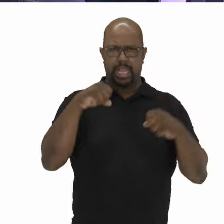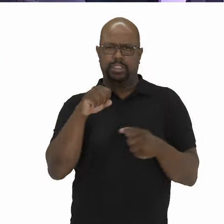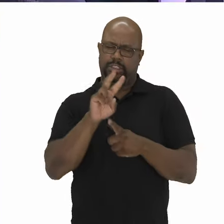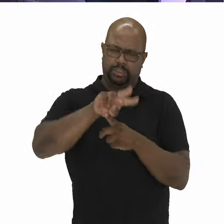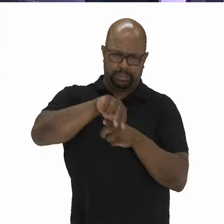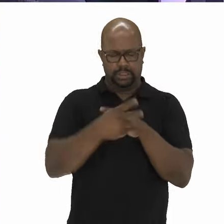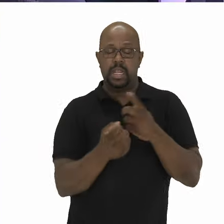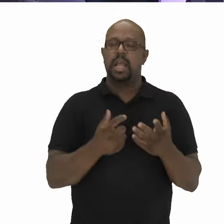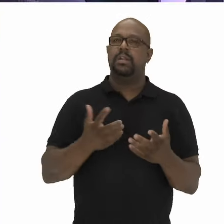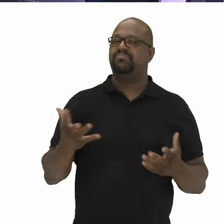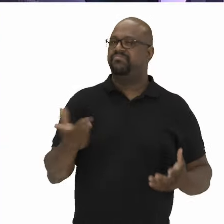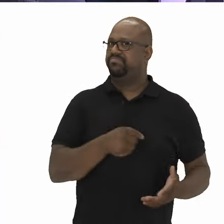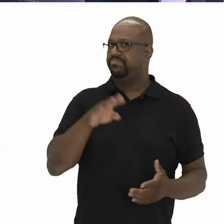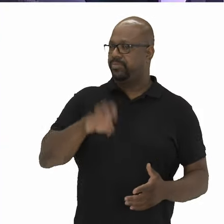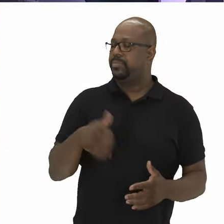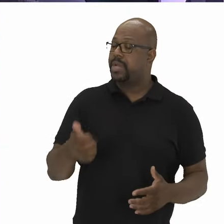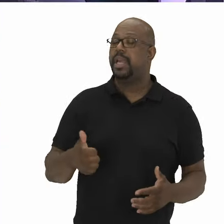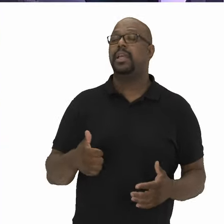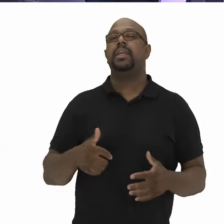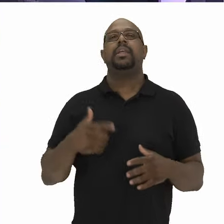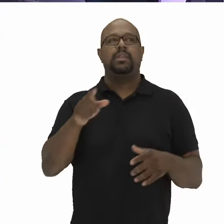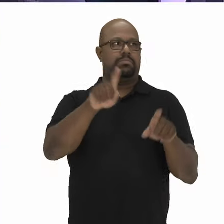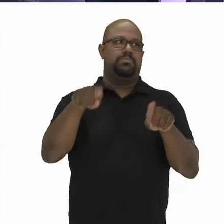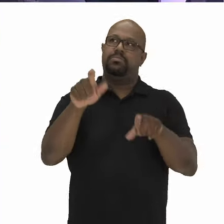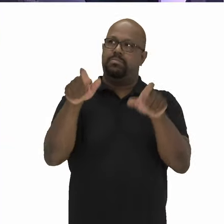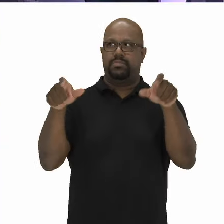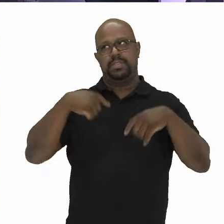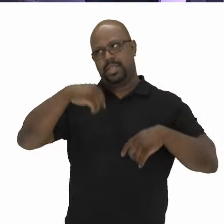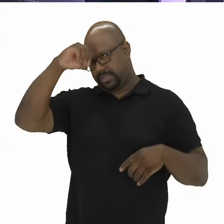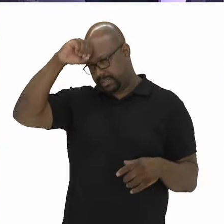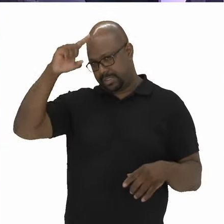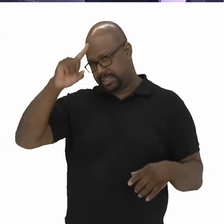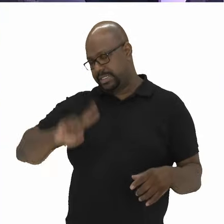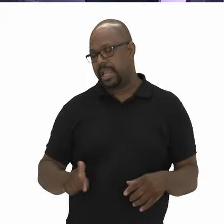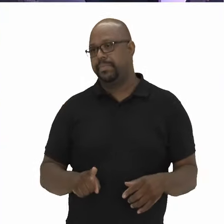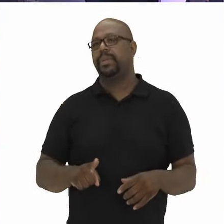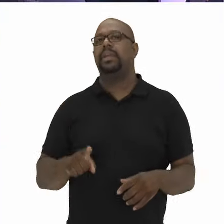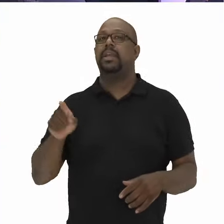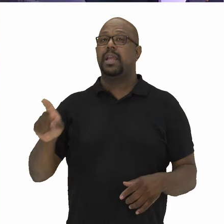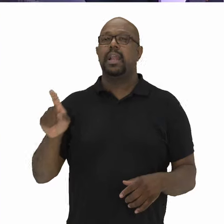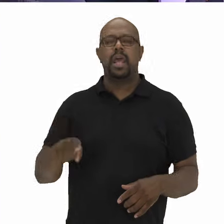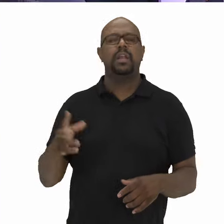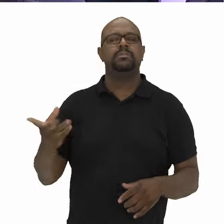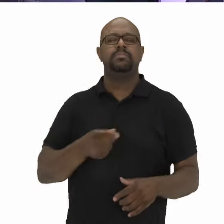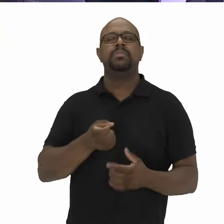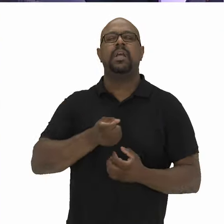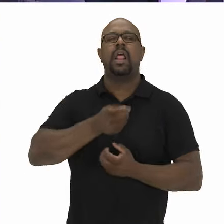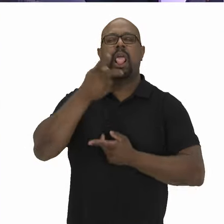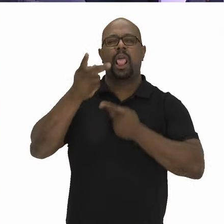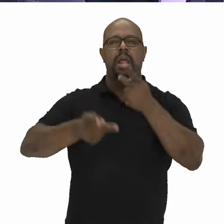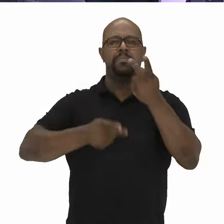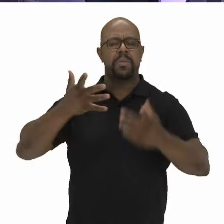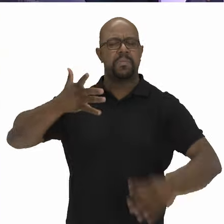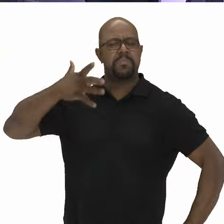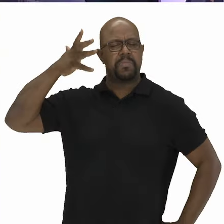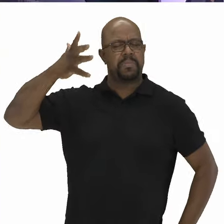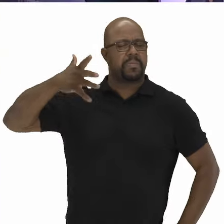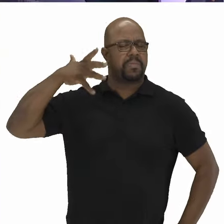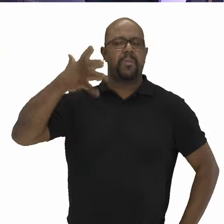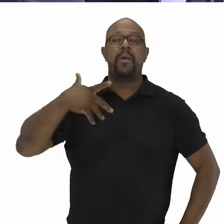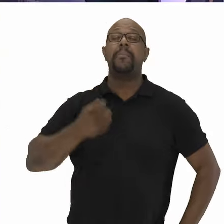Andressa Manda muito bem isso é e o que ninguém sabe é que ela é uma declamadora de